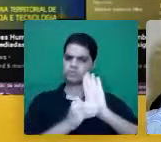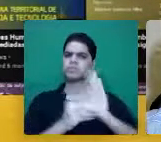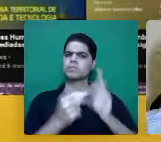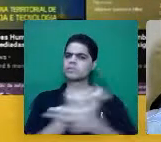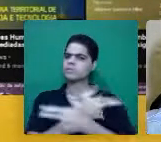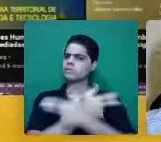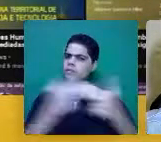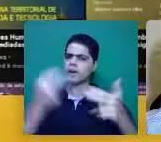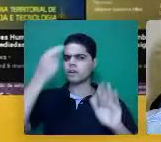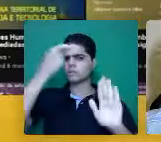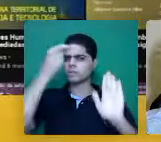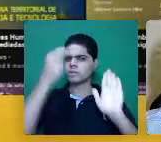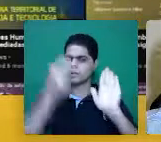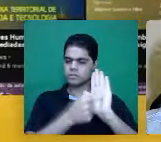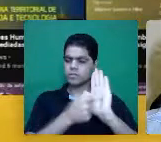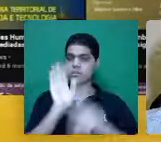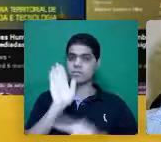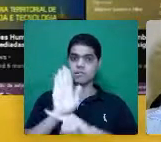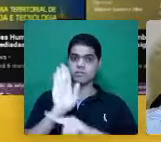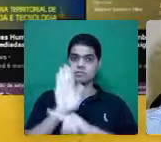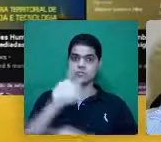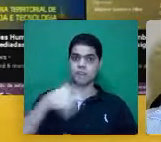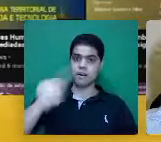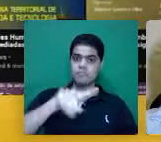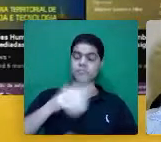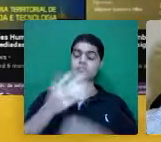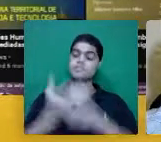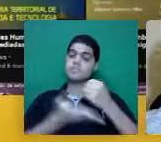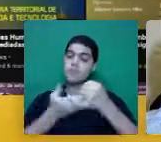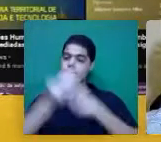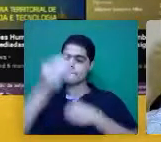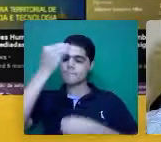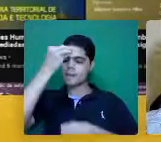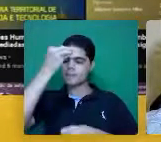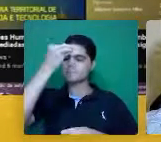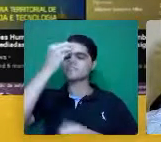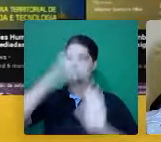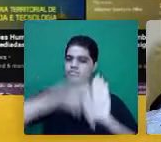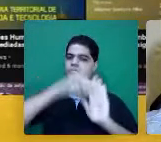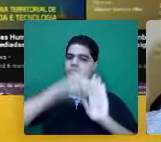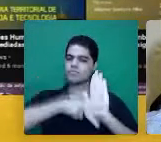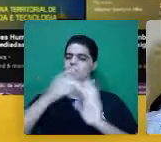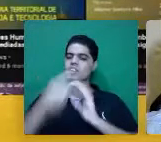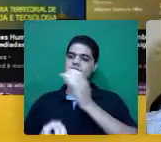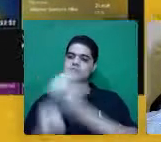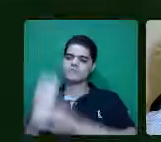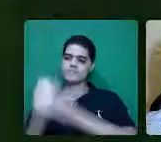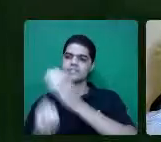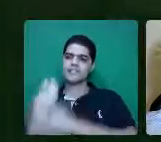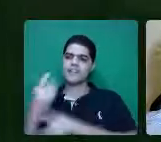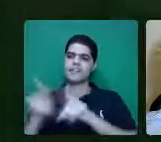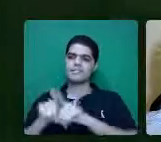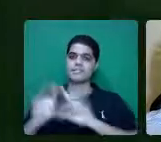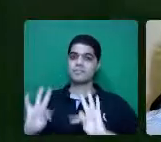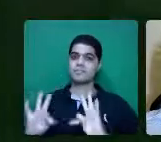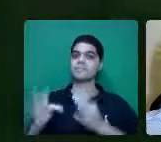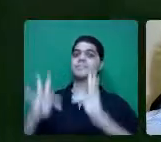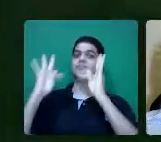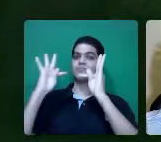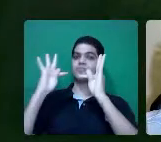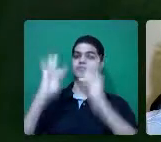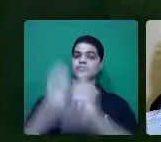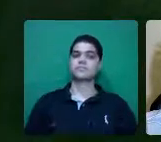ajudar vocês a ter essa base aí para construir bons projetos com base tecnológica também, tá? E aí, como